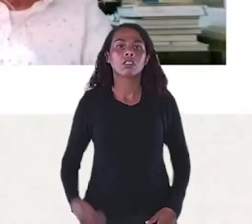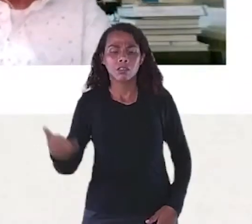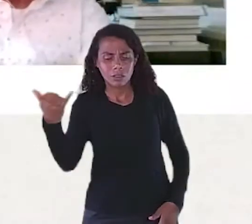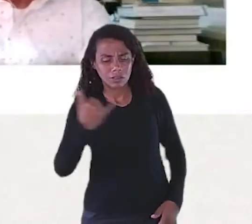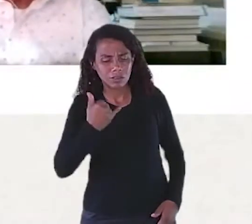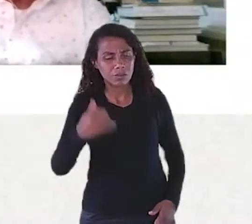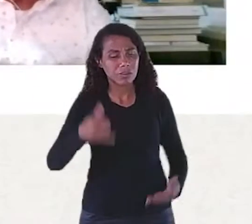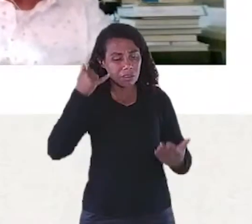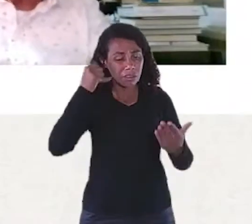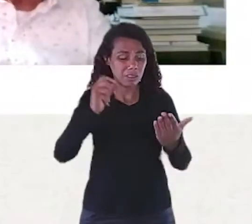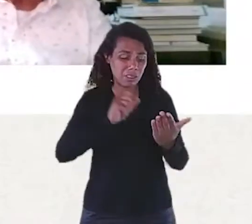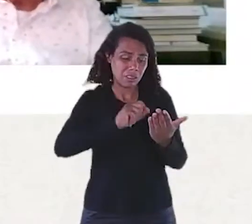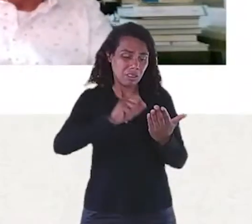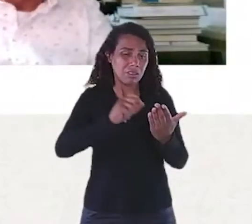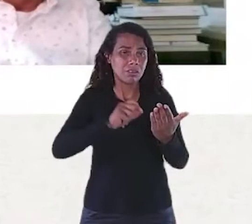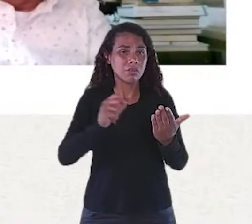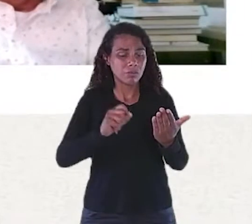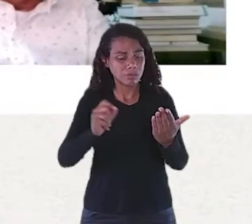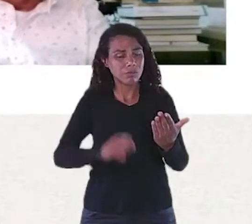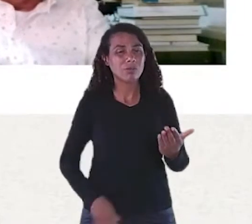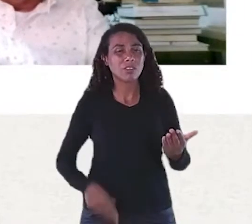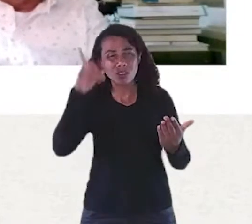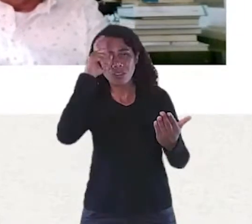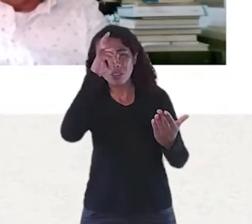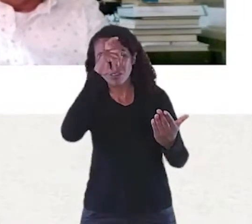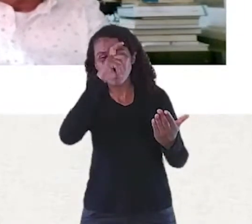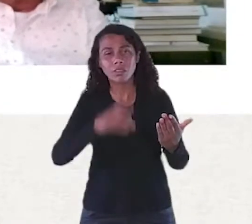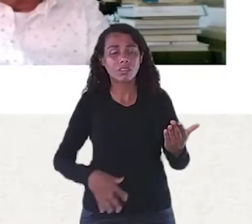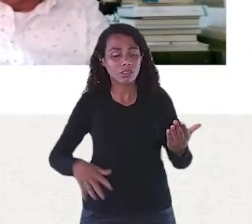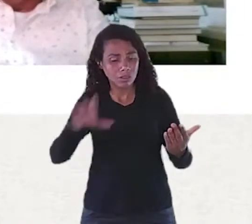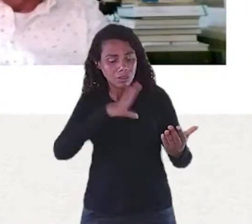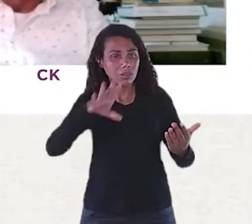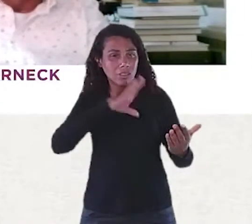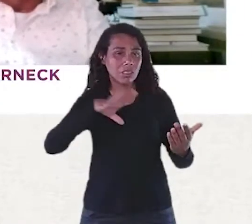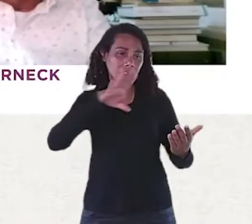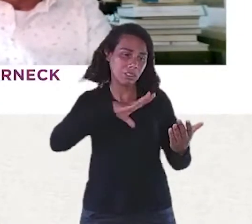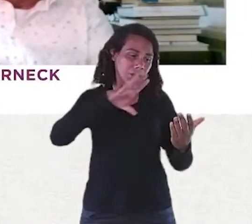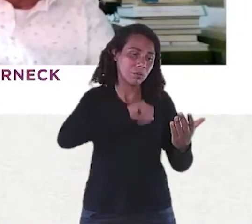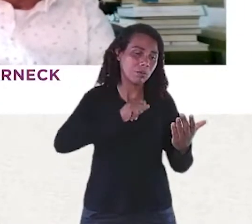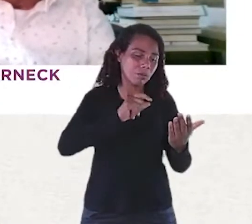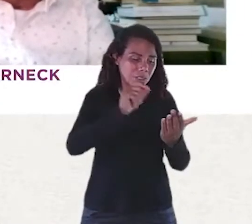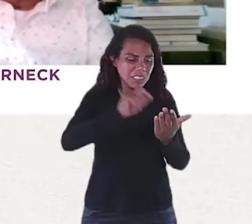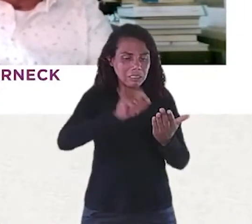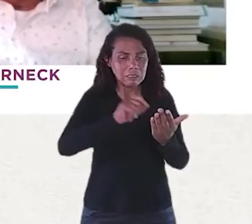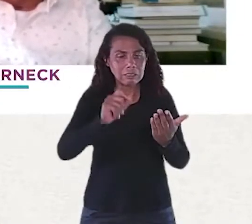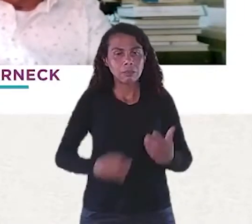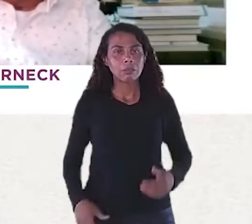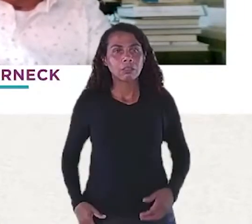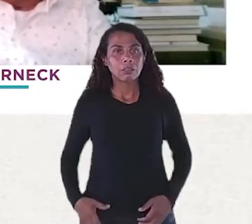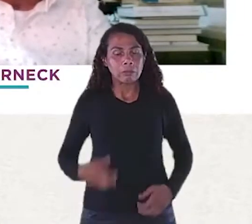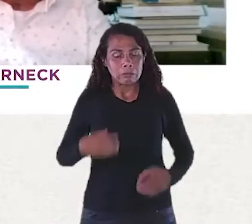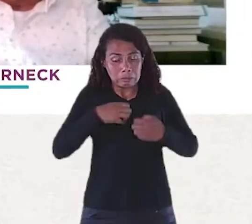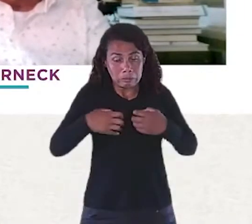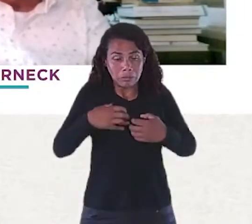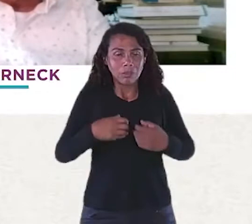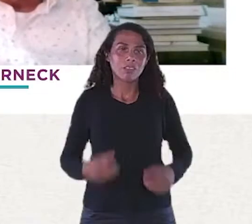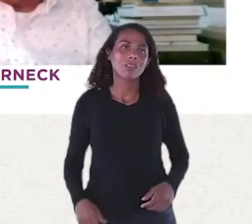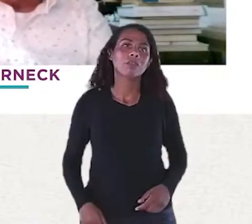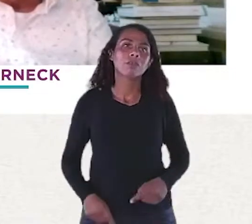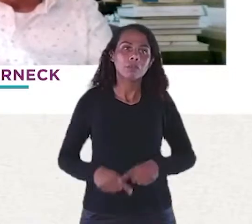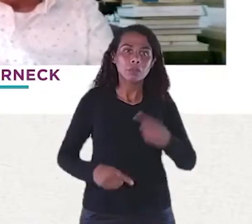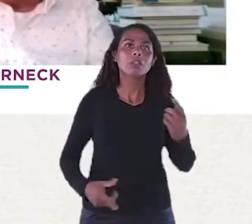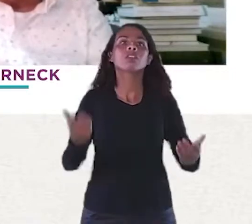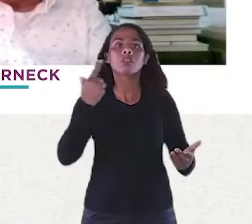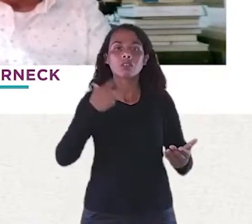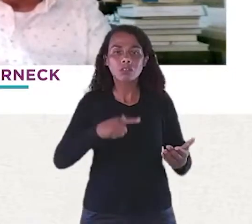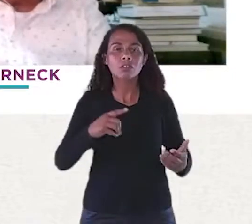E levou essa parada até o final da vida dele. Quando ele morreu, ele estava nos trâmites